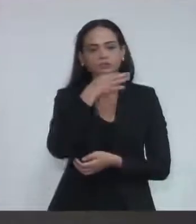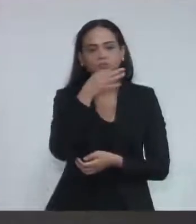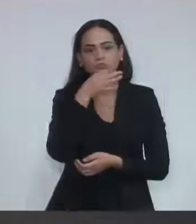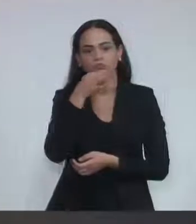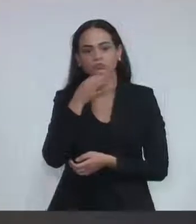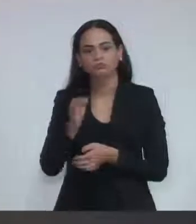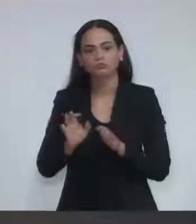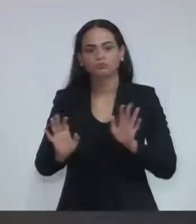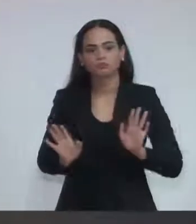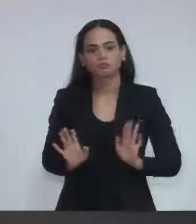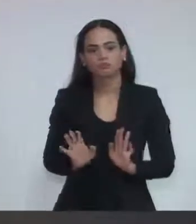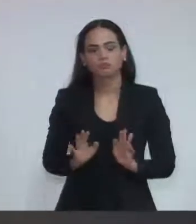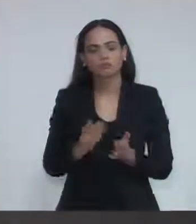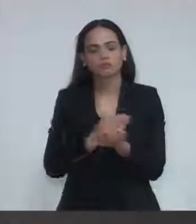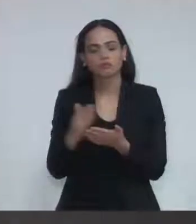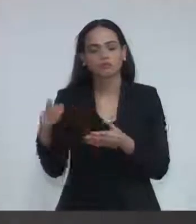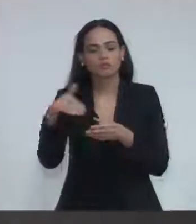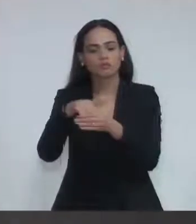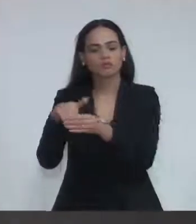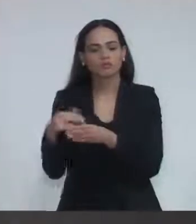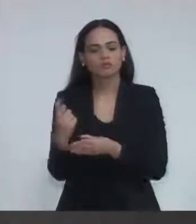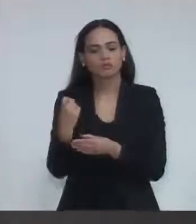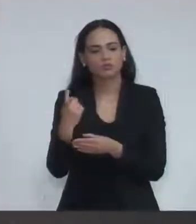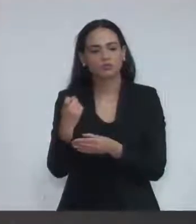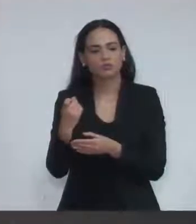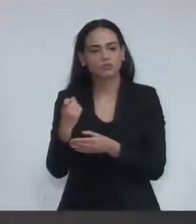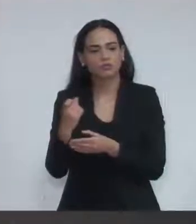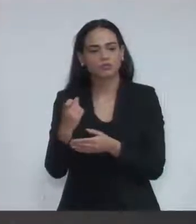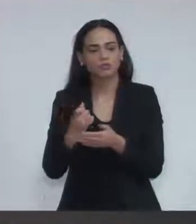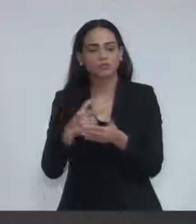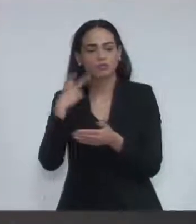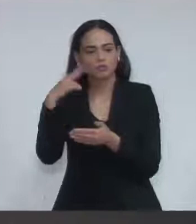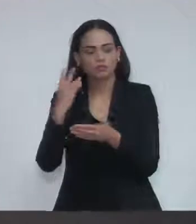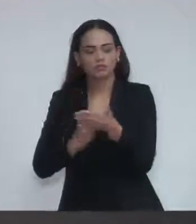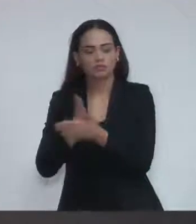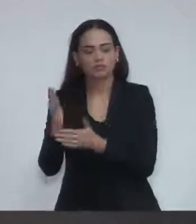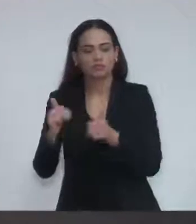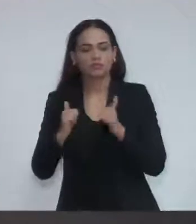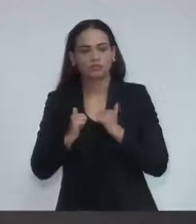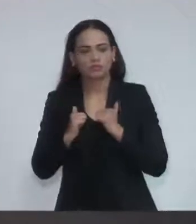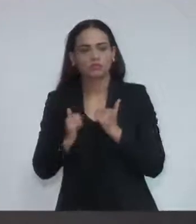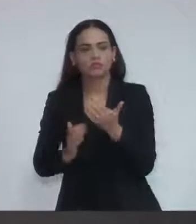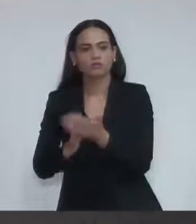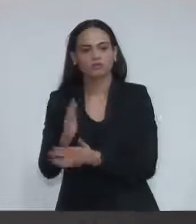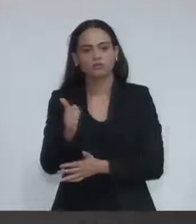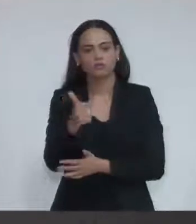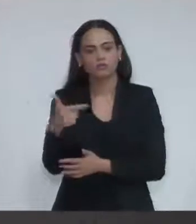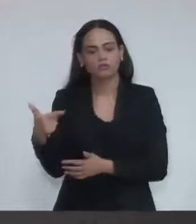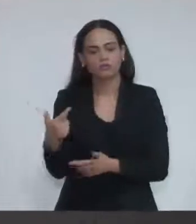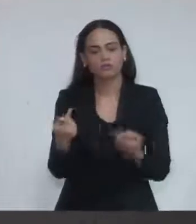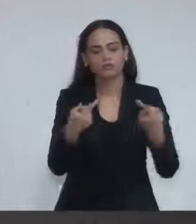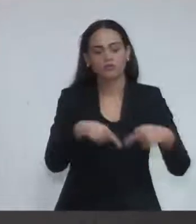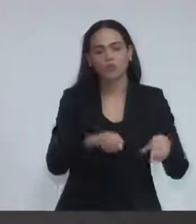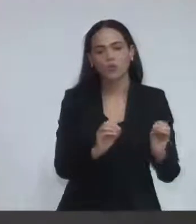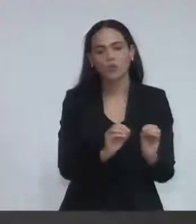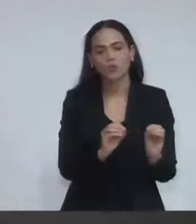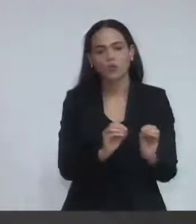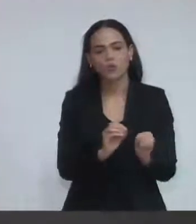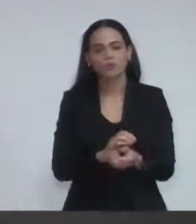liderança, está em votação única. Os vereadores que aprovam permaneçam como se encontram. Aprovado por 12 votos favoráveis, nenhum em contrário.